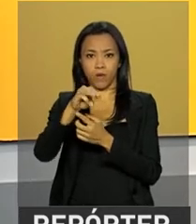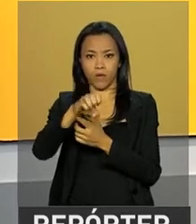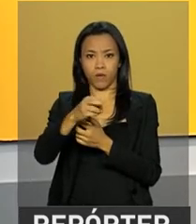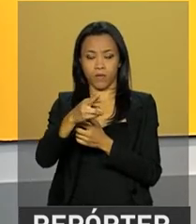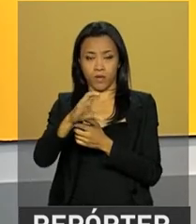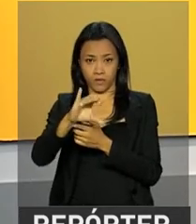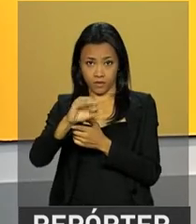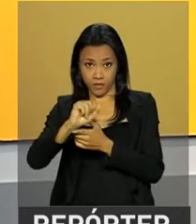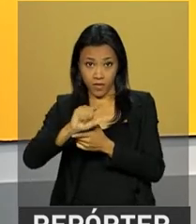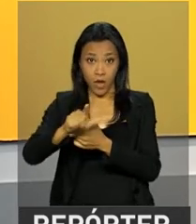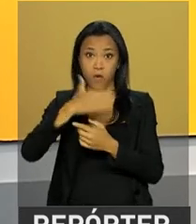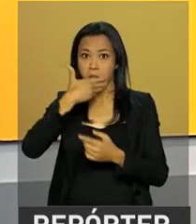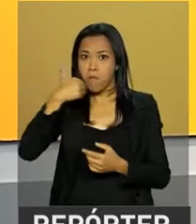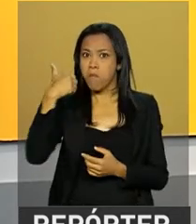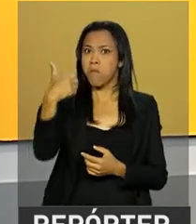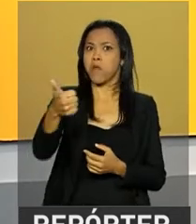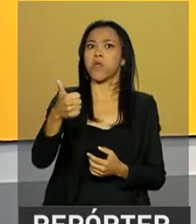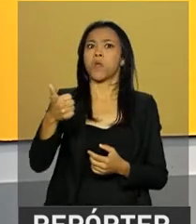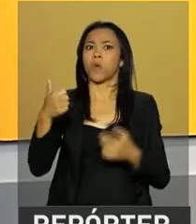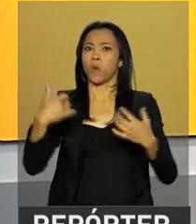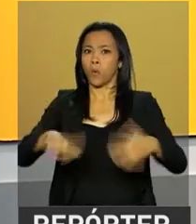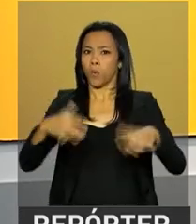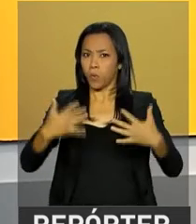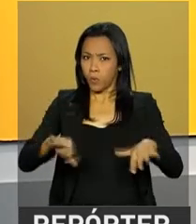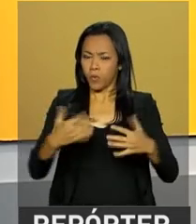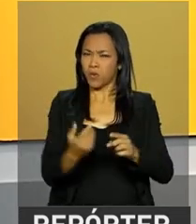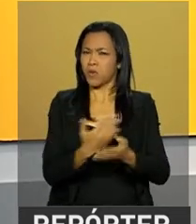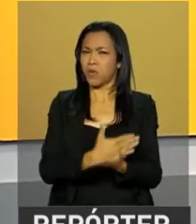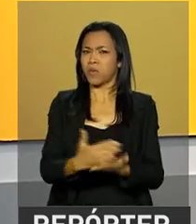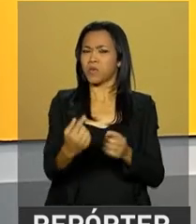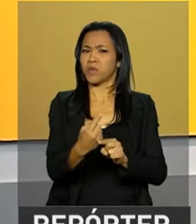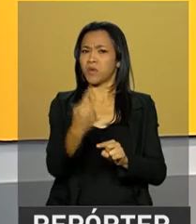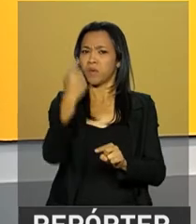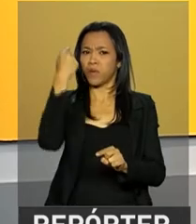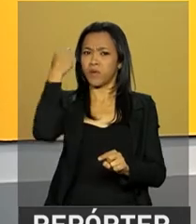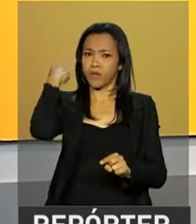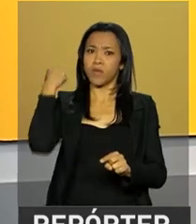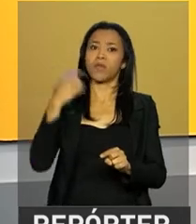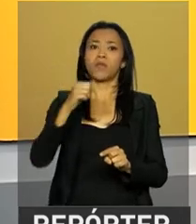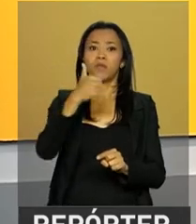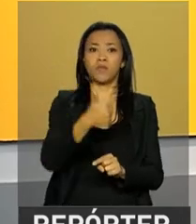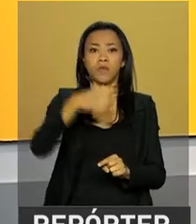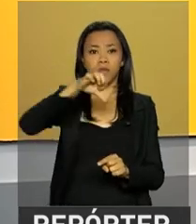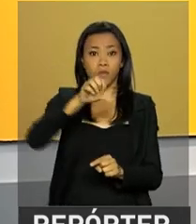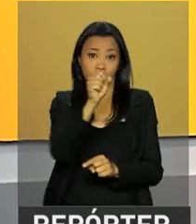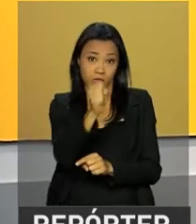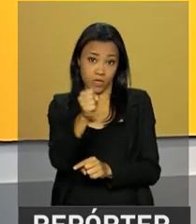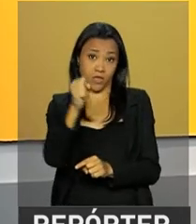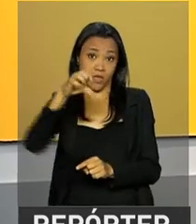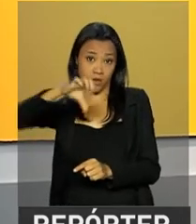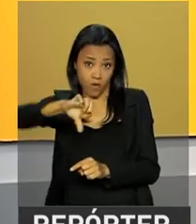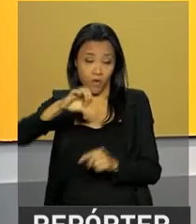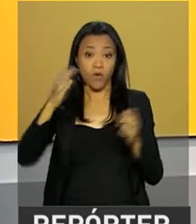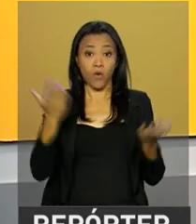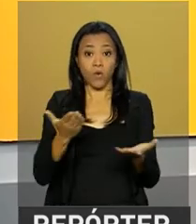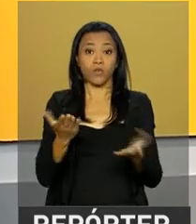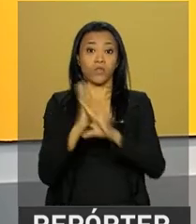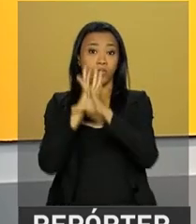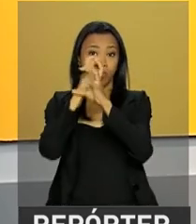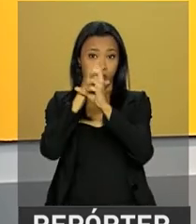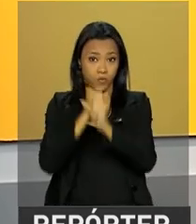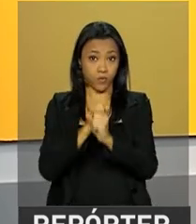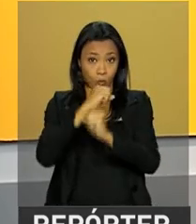julho da série histórica que começou em 1989 acumulado do ano já registra superávit